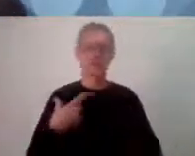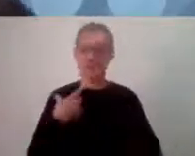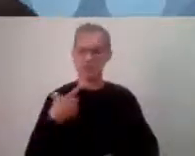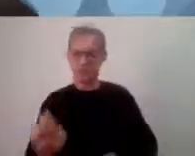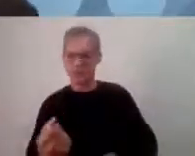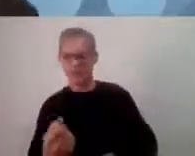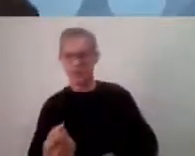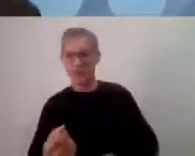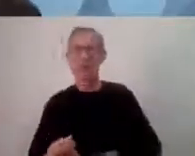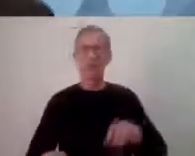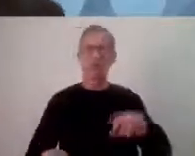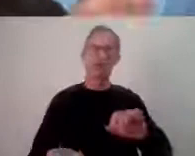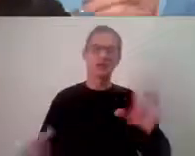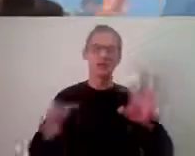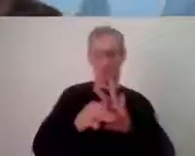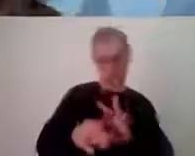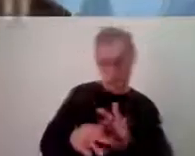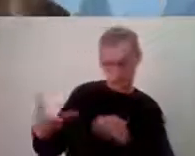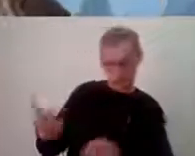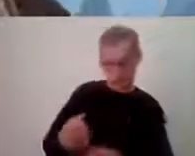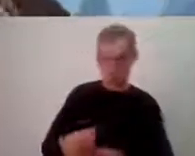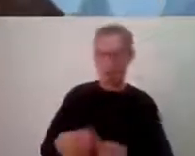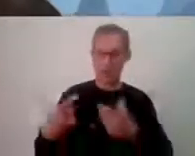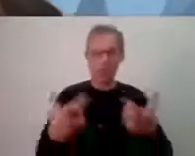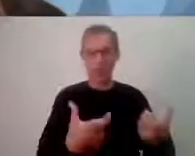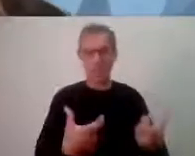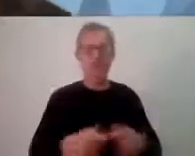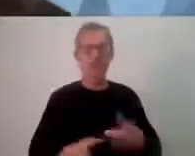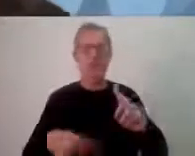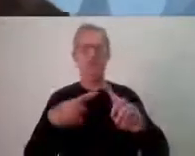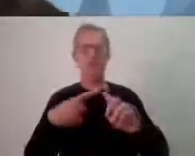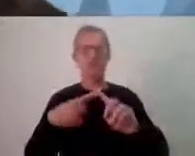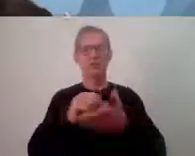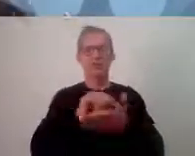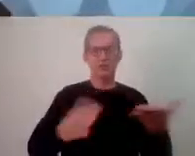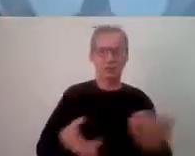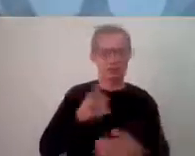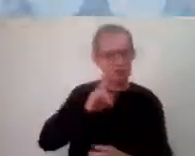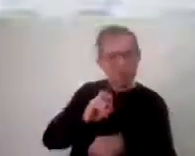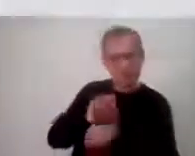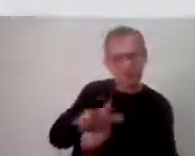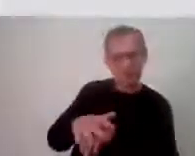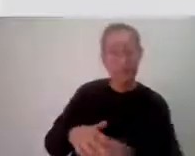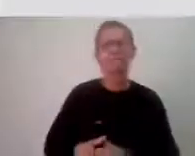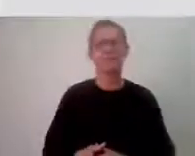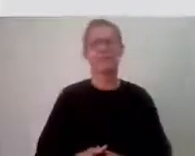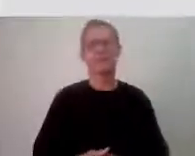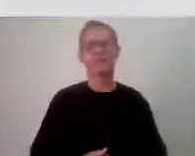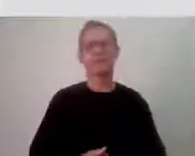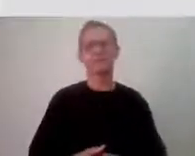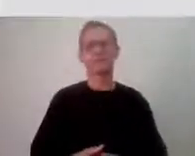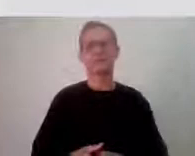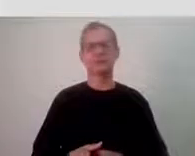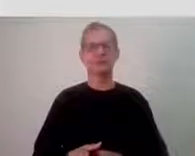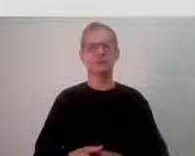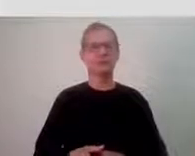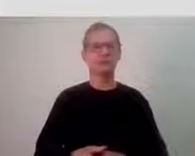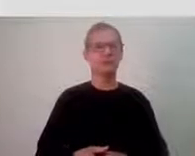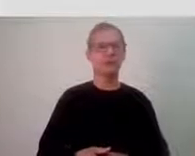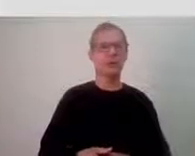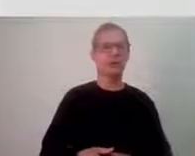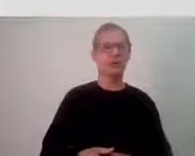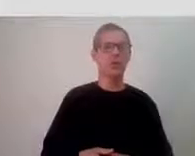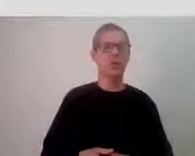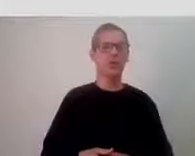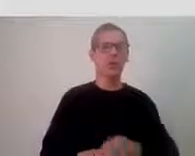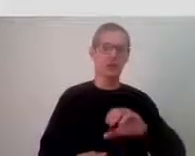E a integral da minha velocidade é a posição. E esse que é o objetivo dessa atividade. Acompanhe. Um corpo move-se ao longo de uma